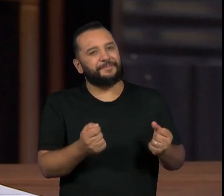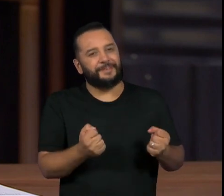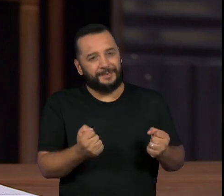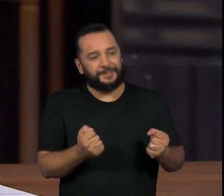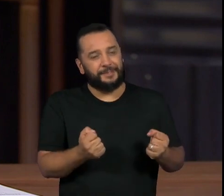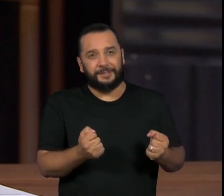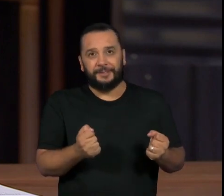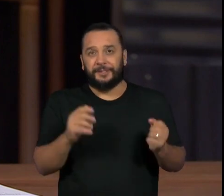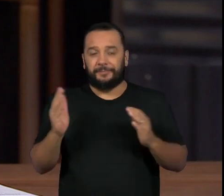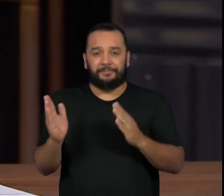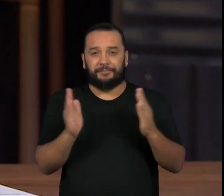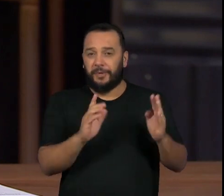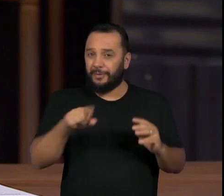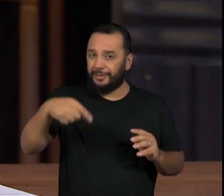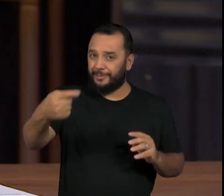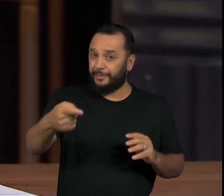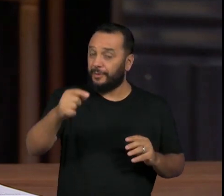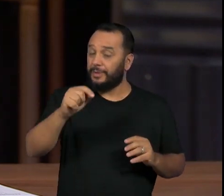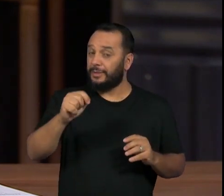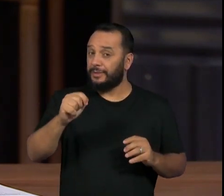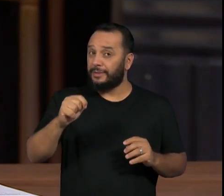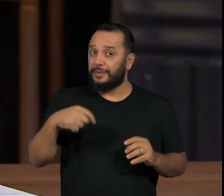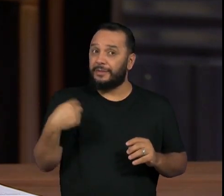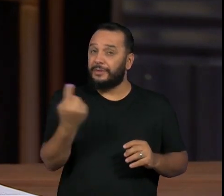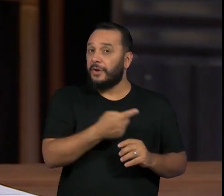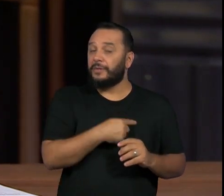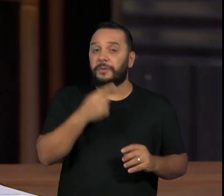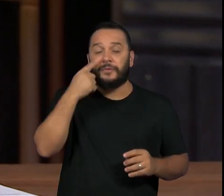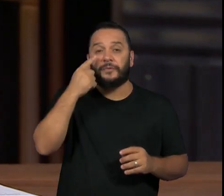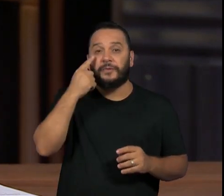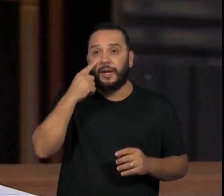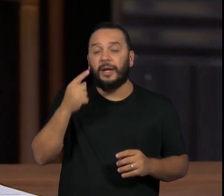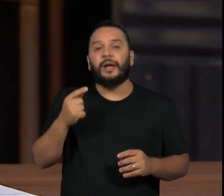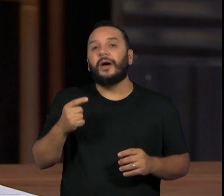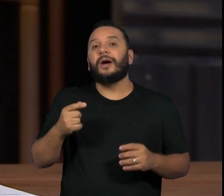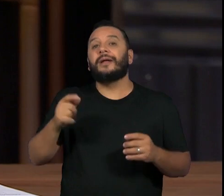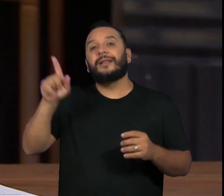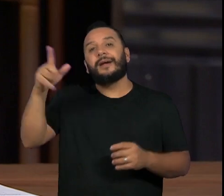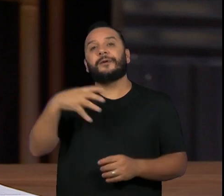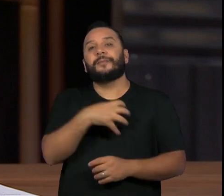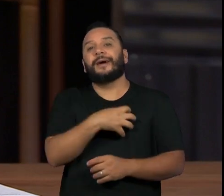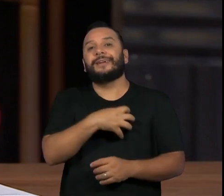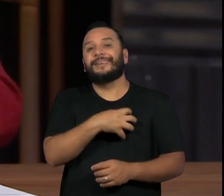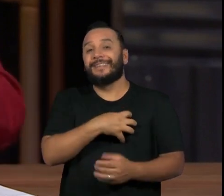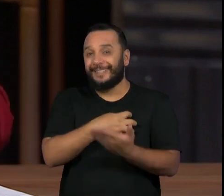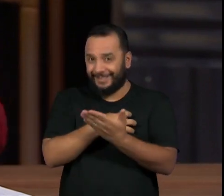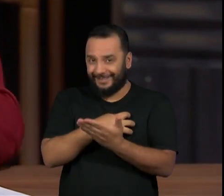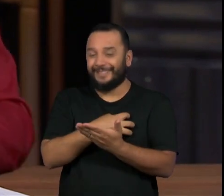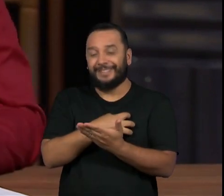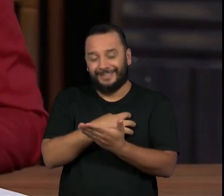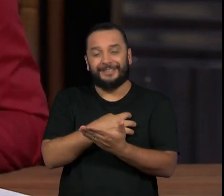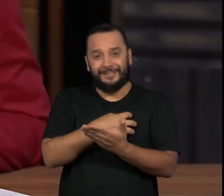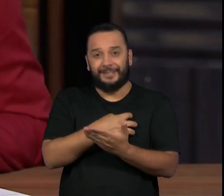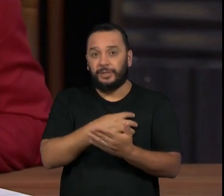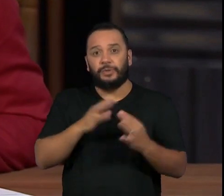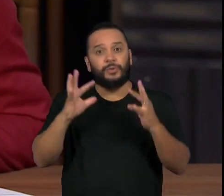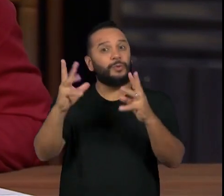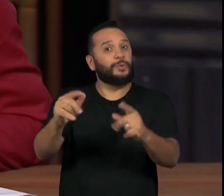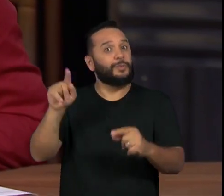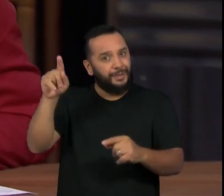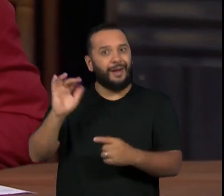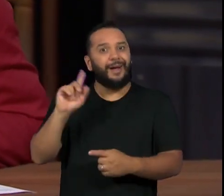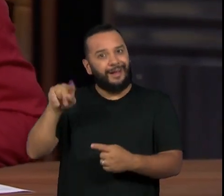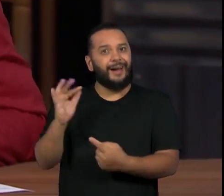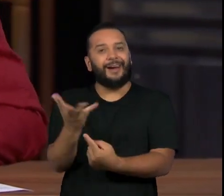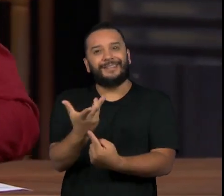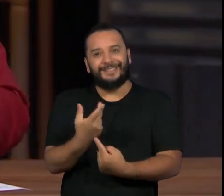No próximo bloco, nós vamos para o lugar de onde veio a minha convidada, a estilista Carol Barreto, onde todo mundo é artista,